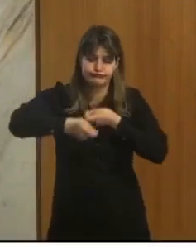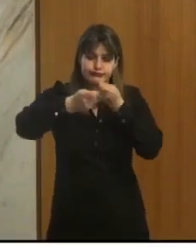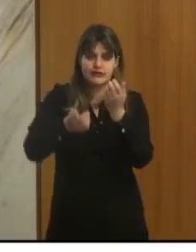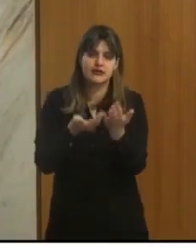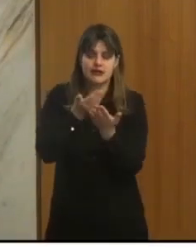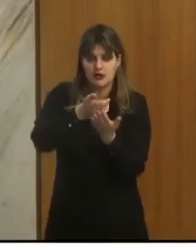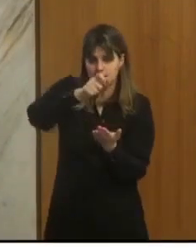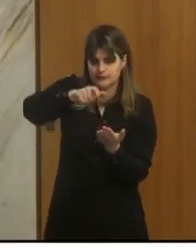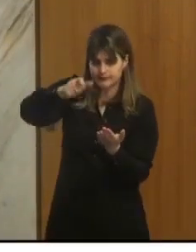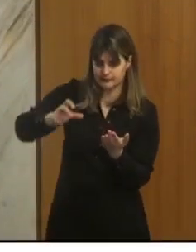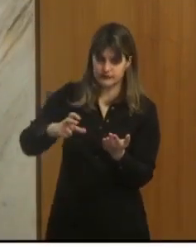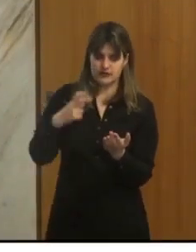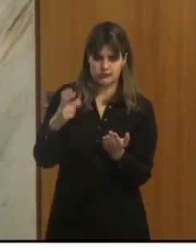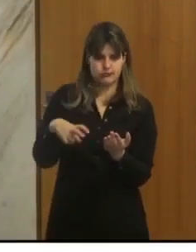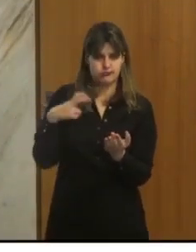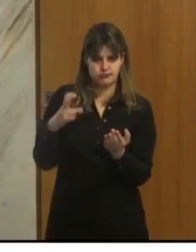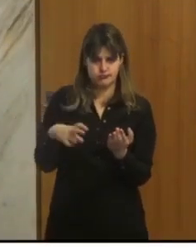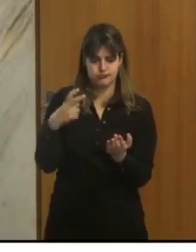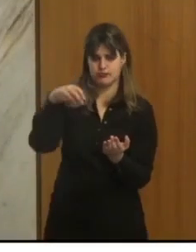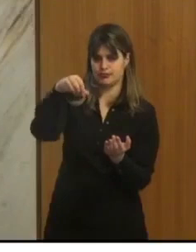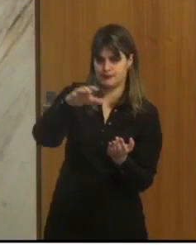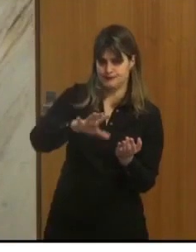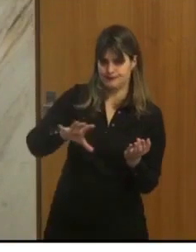riqueza primordial no Conselho de Sor.